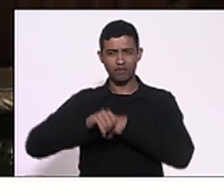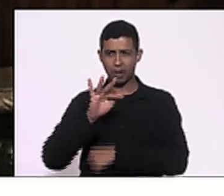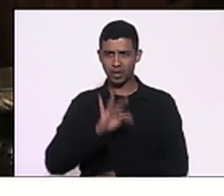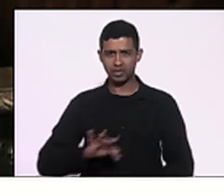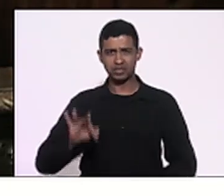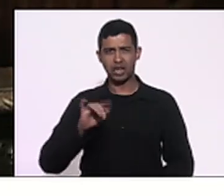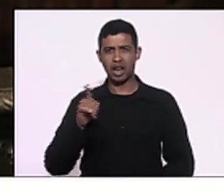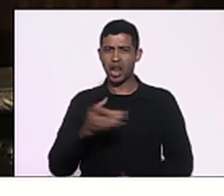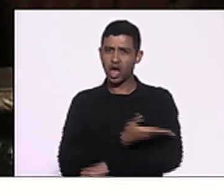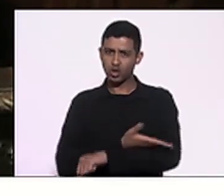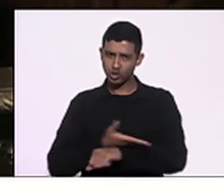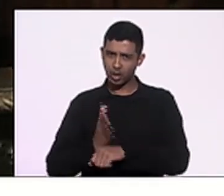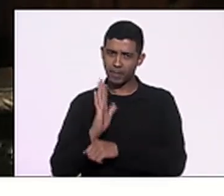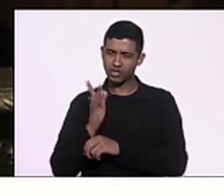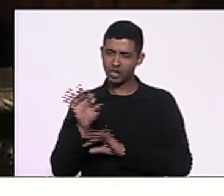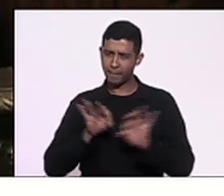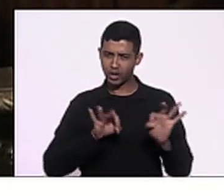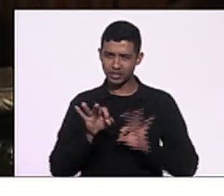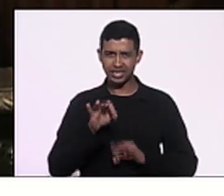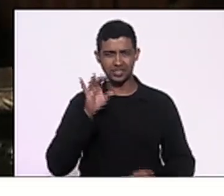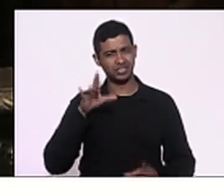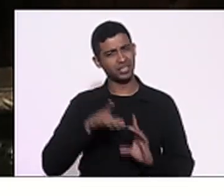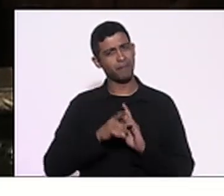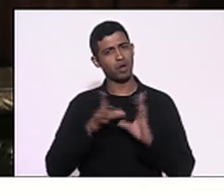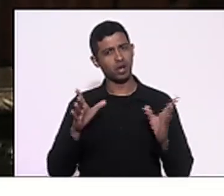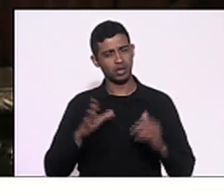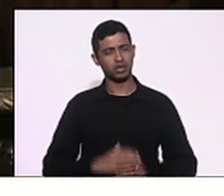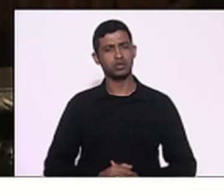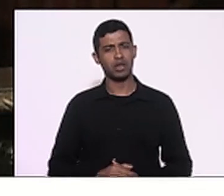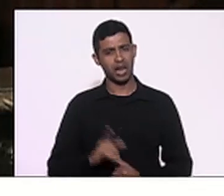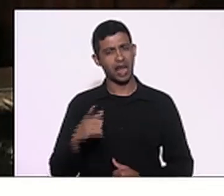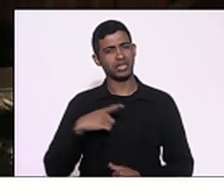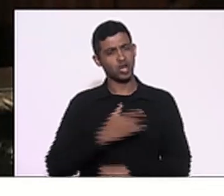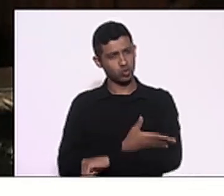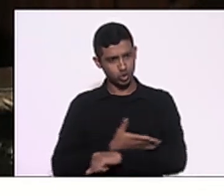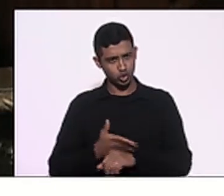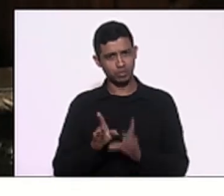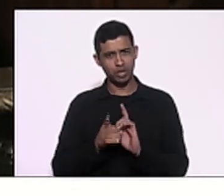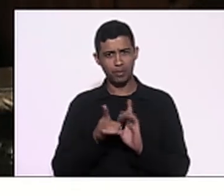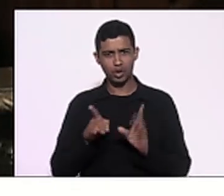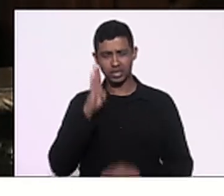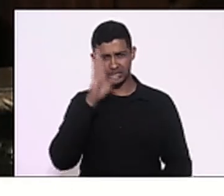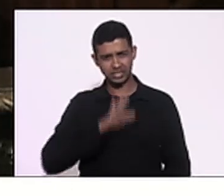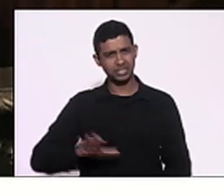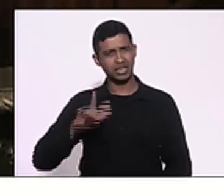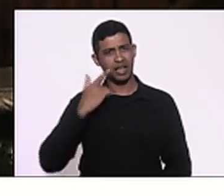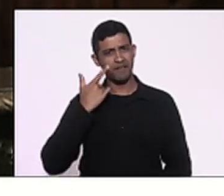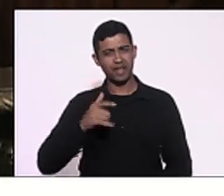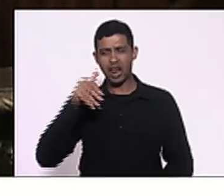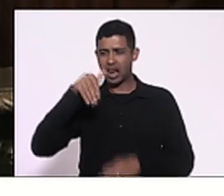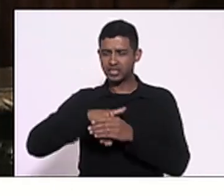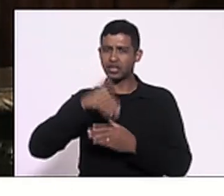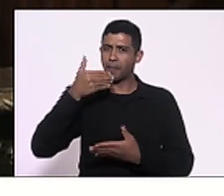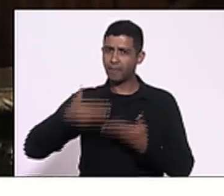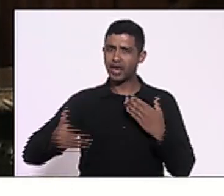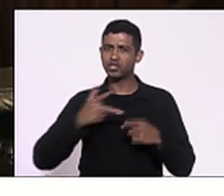foi enxotado do Cefet na segunda-feira. Foi enxotado, eu estava lá. A comunidade acadêmica do